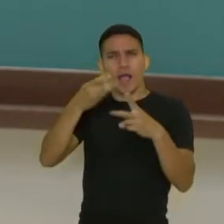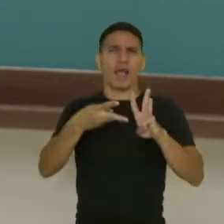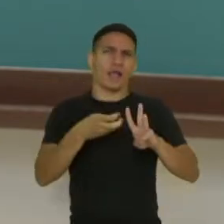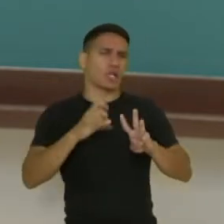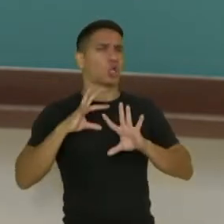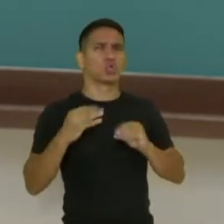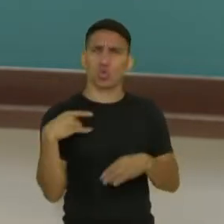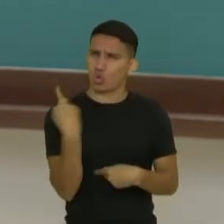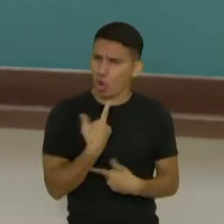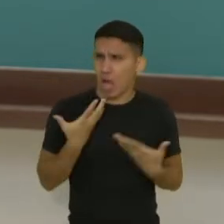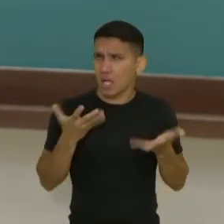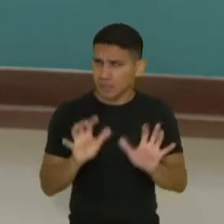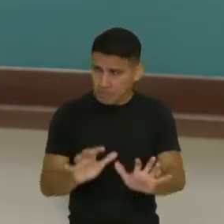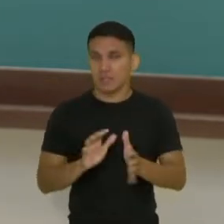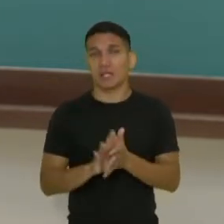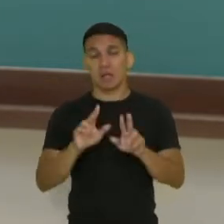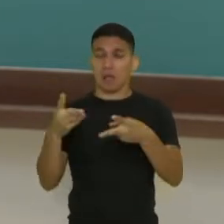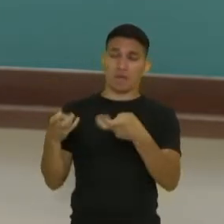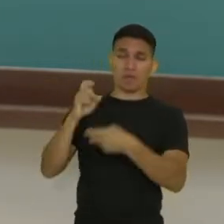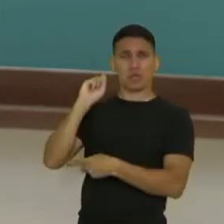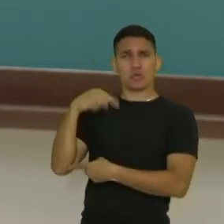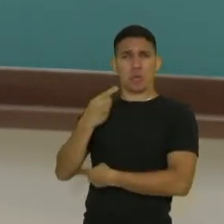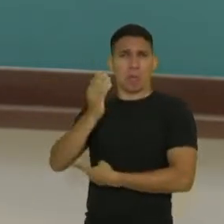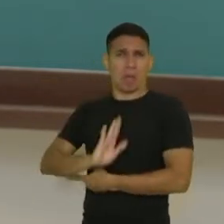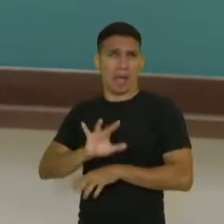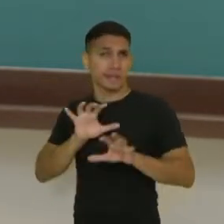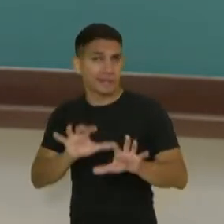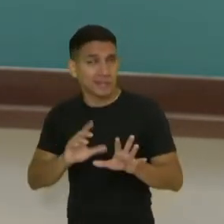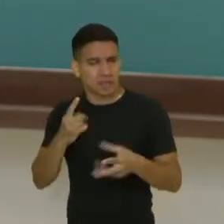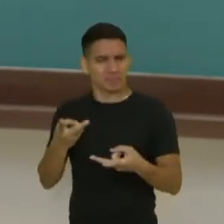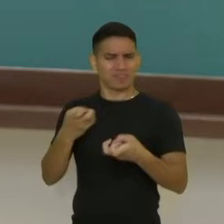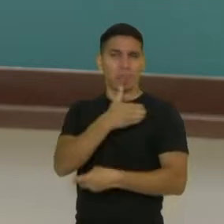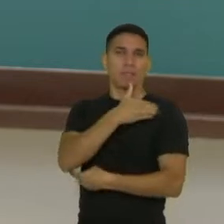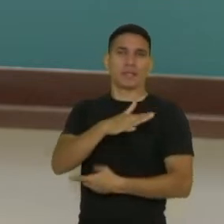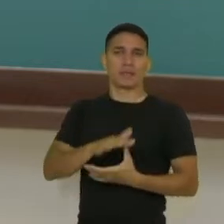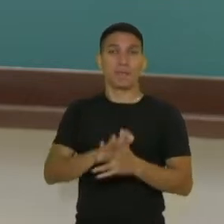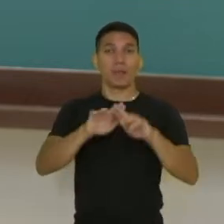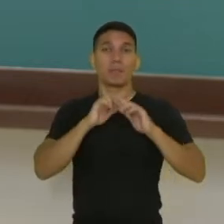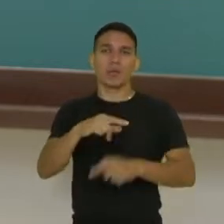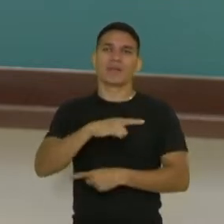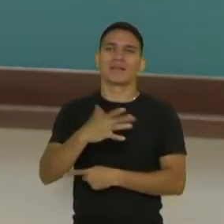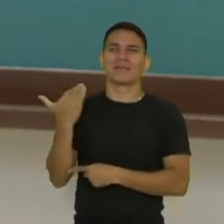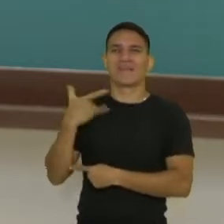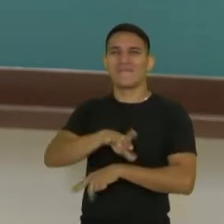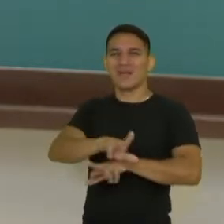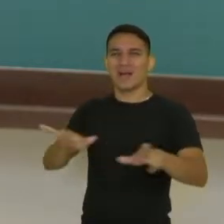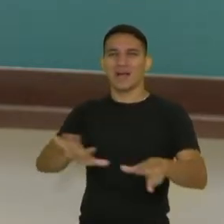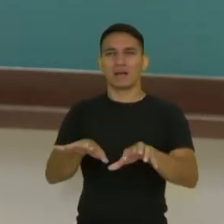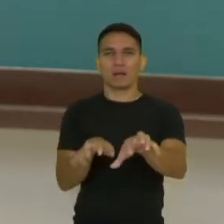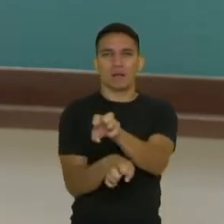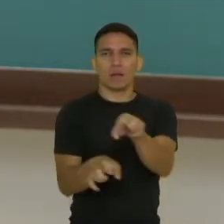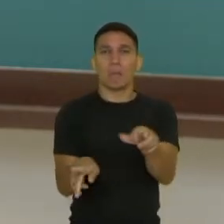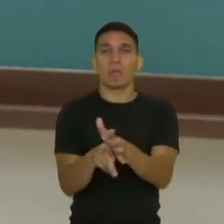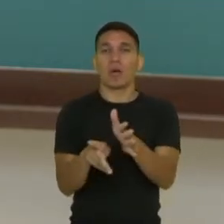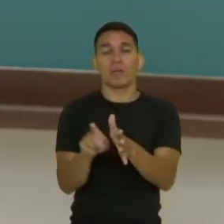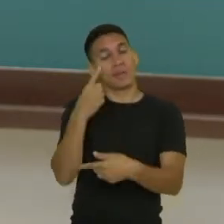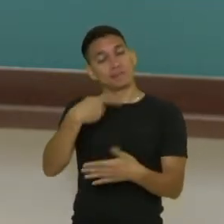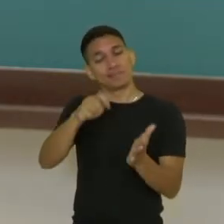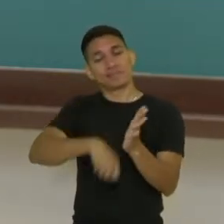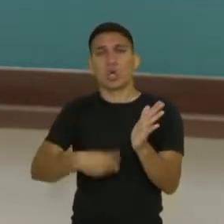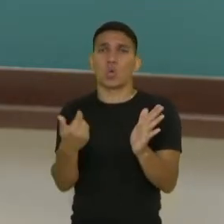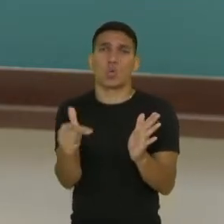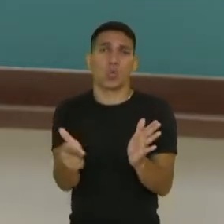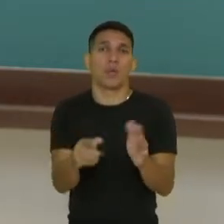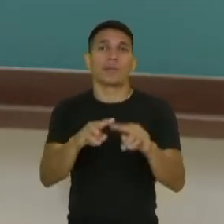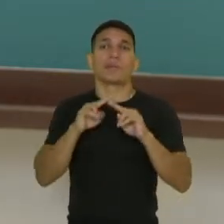somos assim, eles viam um brasileiro que nem a gente e já tinham preconceito. Então por isso, muitas obras da Aleijadinho hoje nós temos por aproximação, porque não tem assinatura,